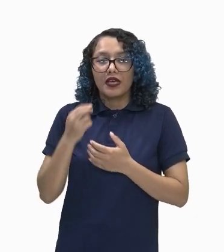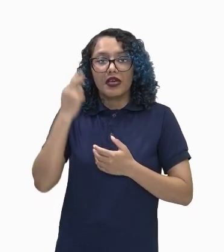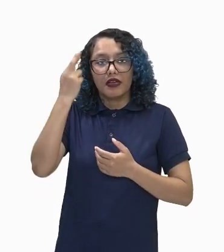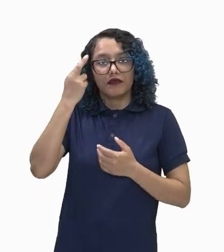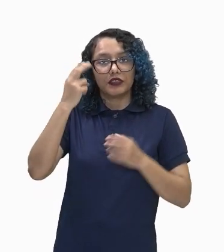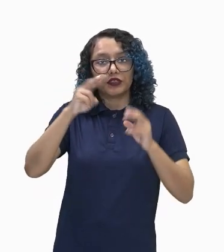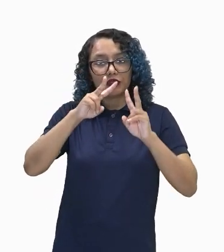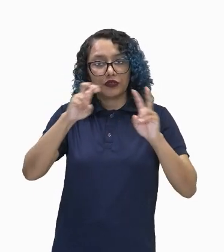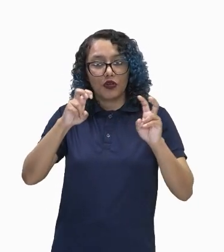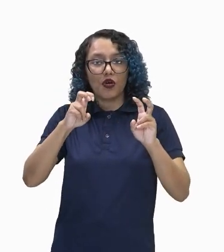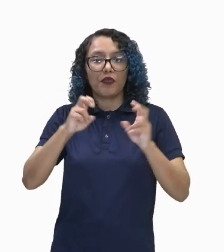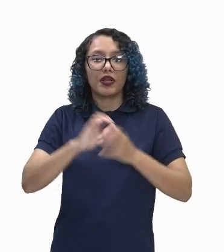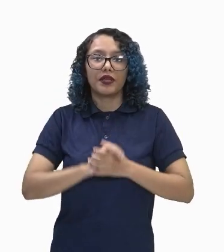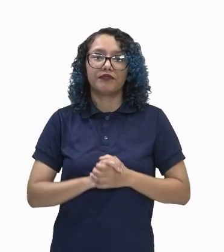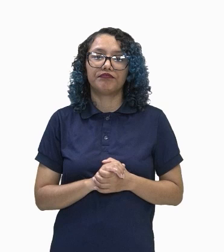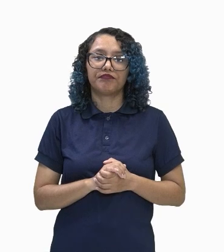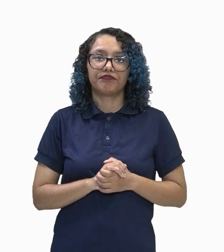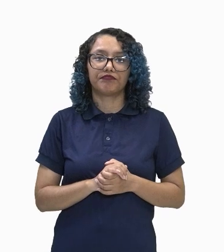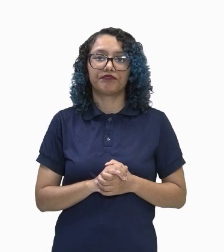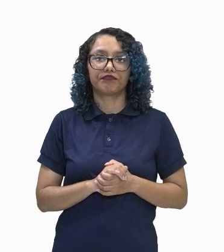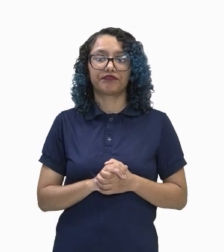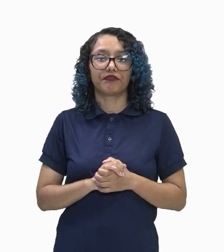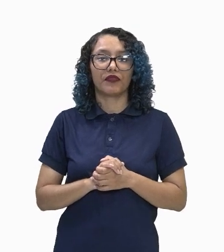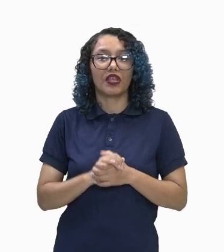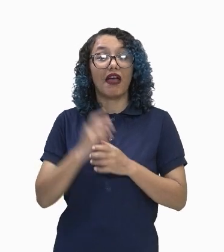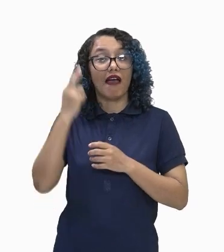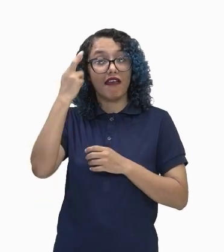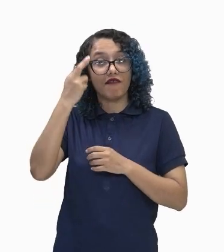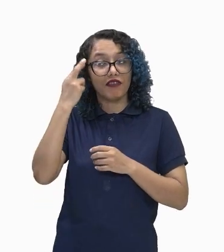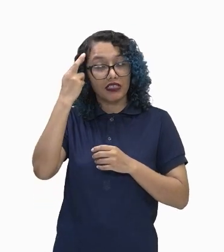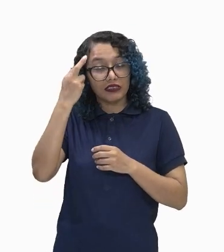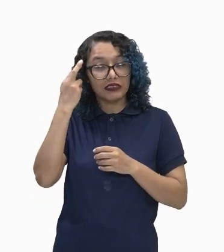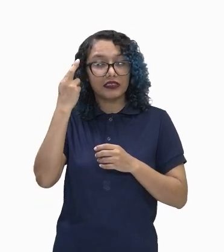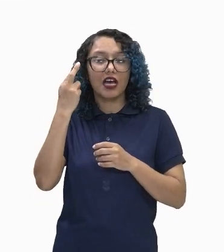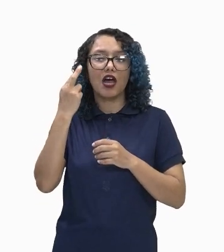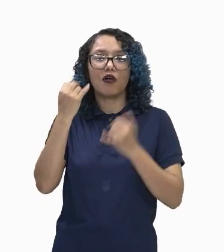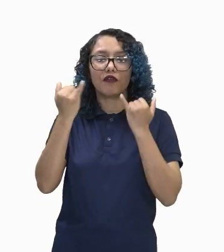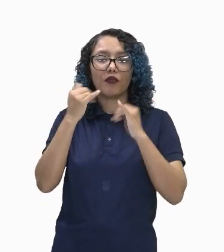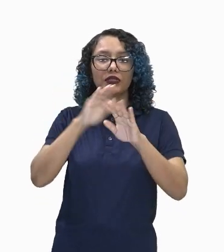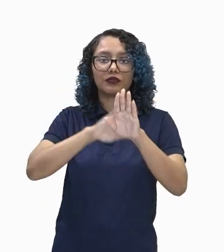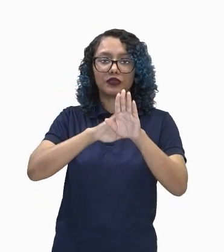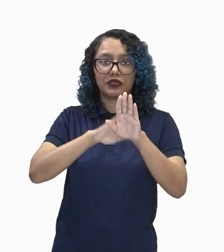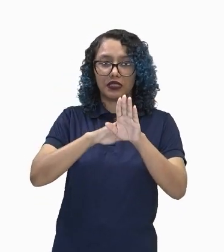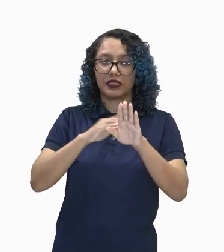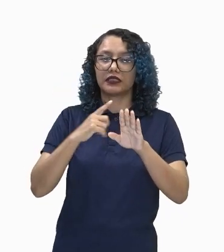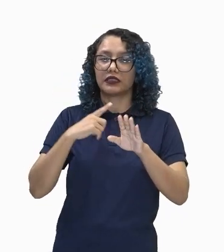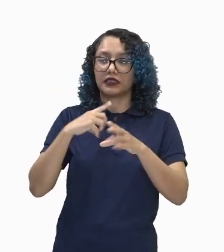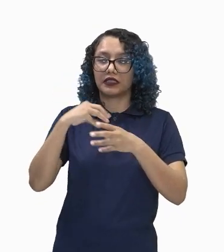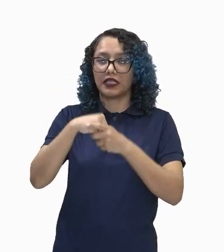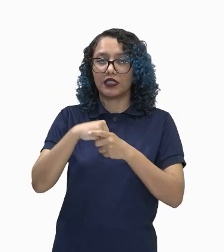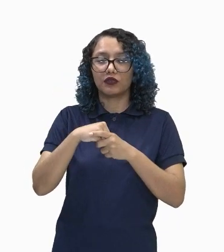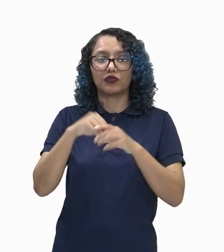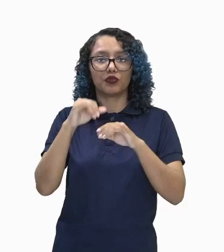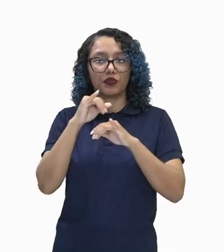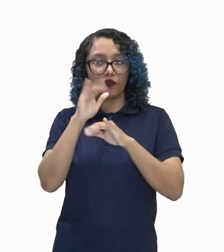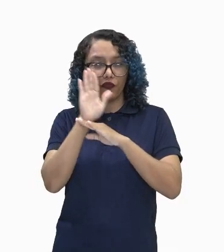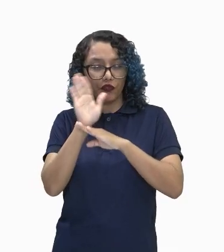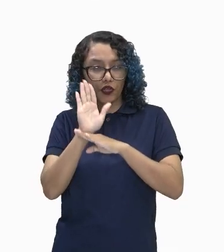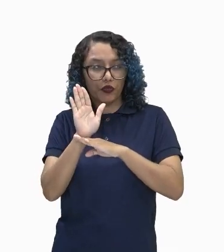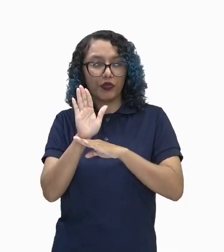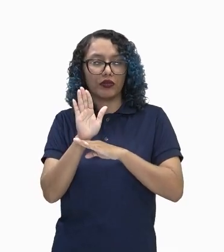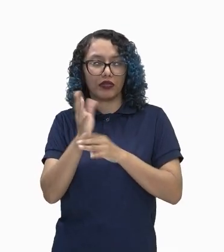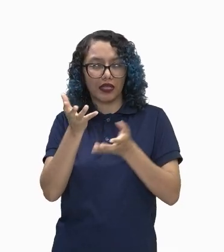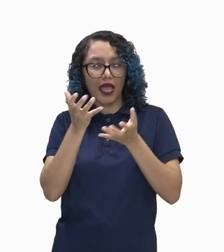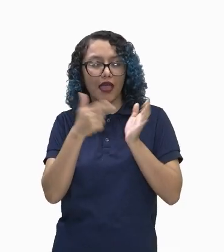mensagem que o filme, a série, a novela, o vídeo tenta transmitir. fazer aquela reflexão, né,